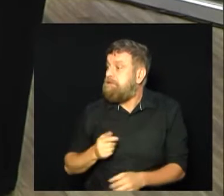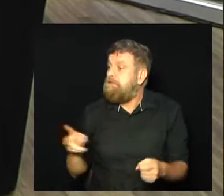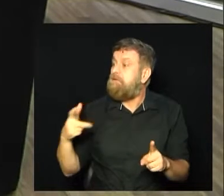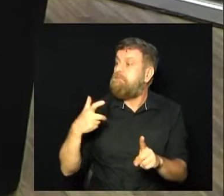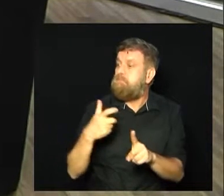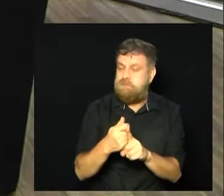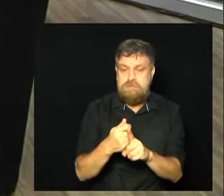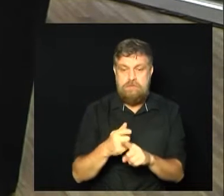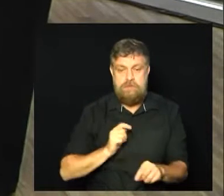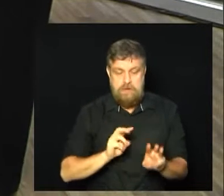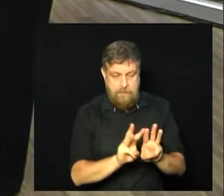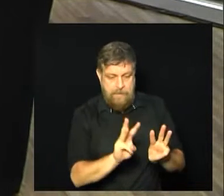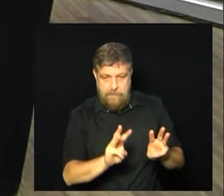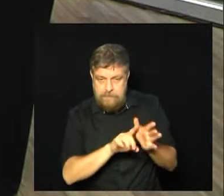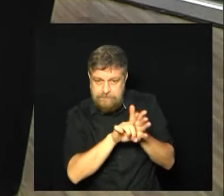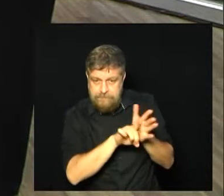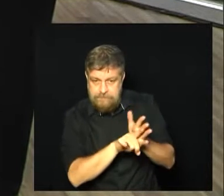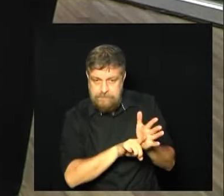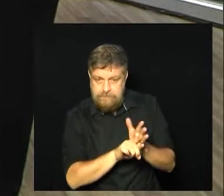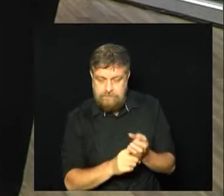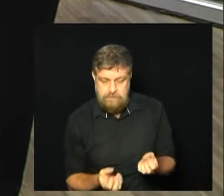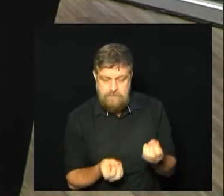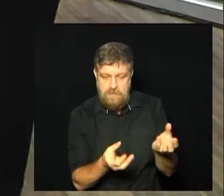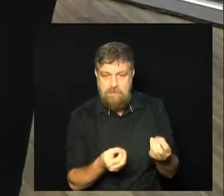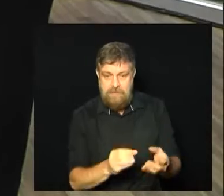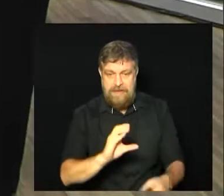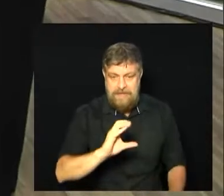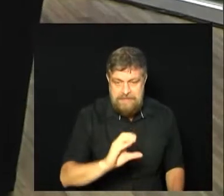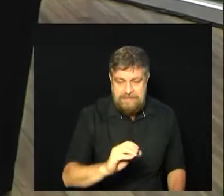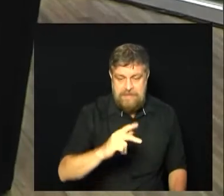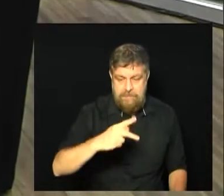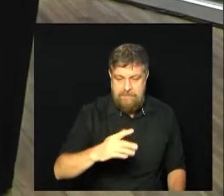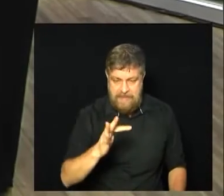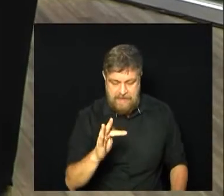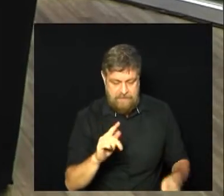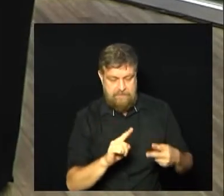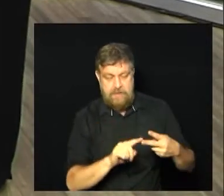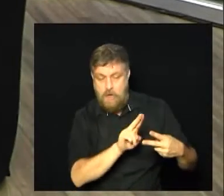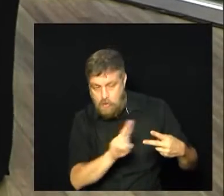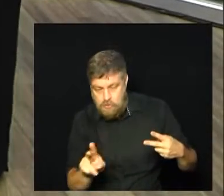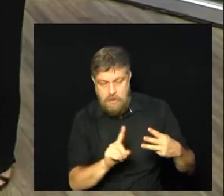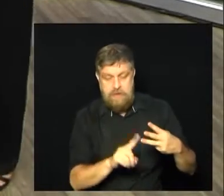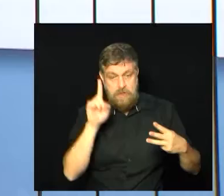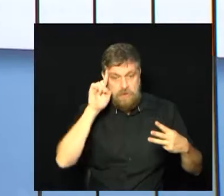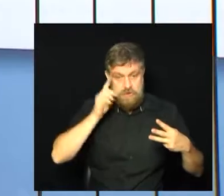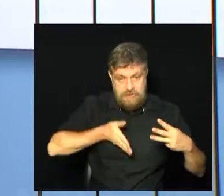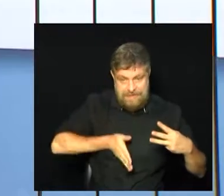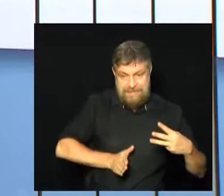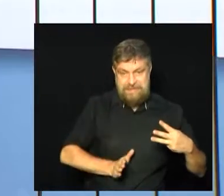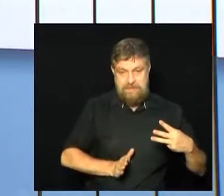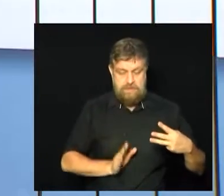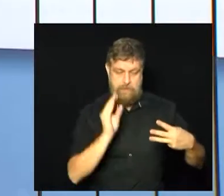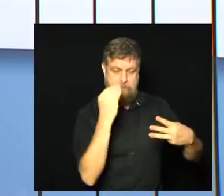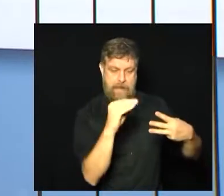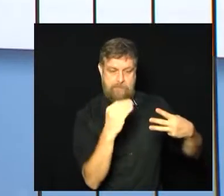vacinar. Quando você entrar no site, coloca os seus dados, CPF, seu nome e a data de nascimento, ele vai falar, olha,